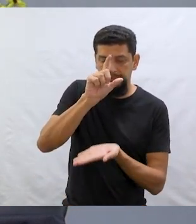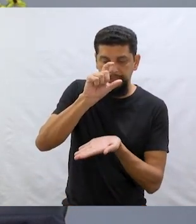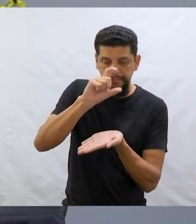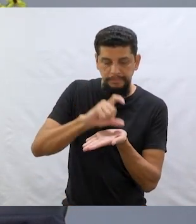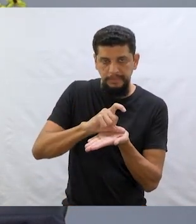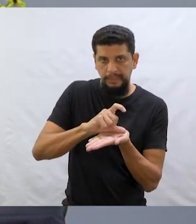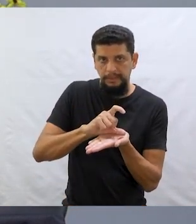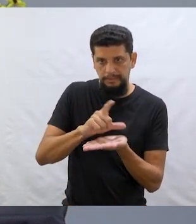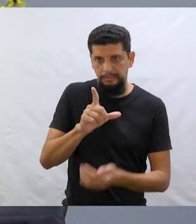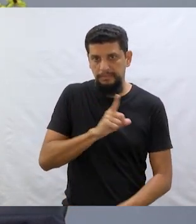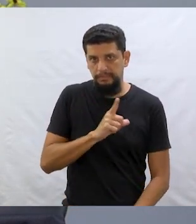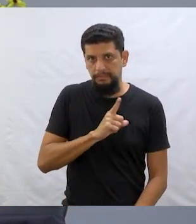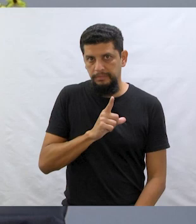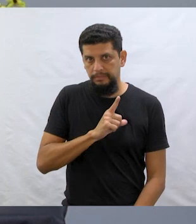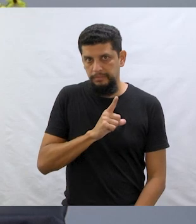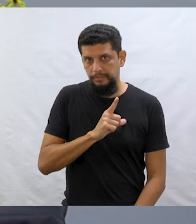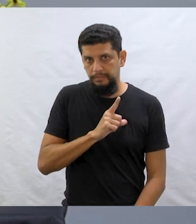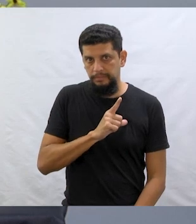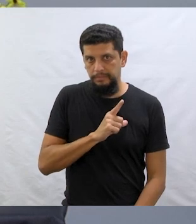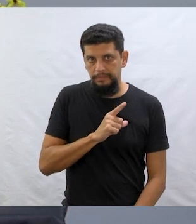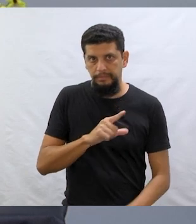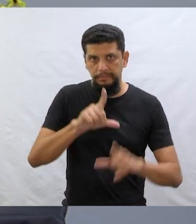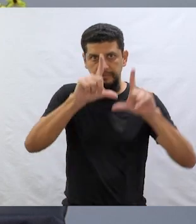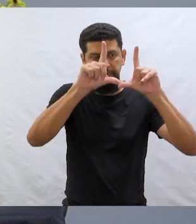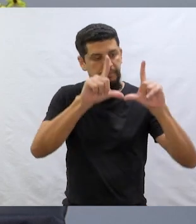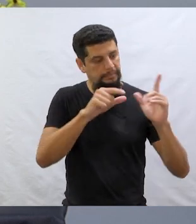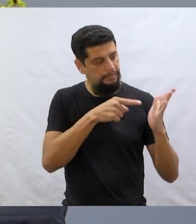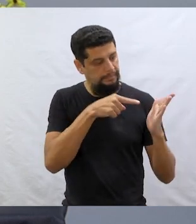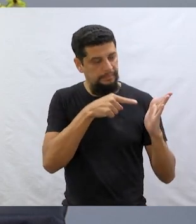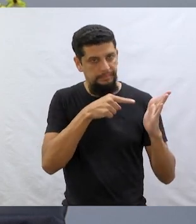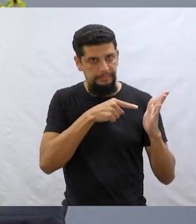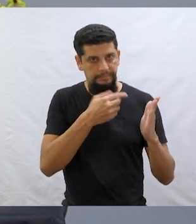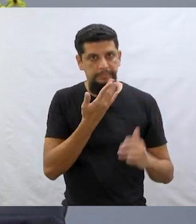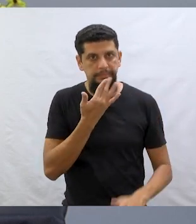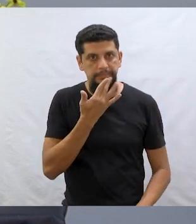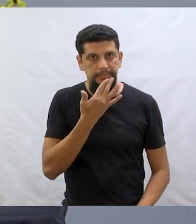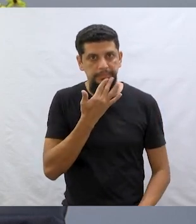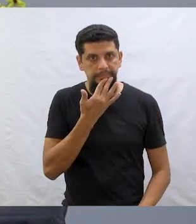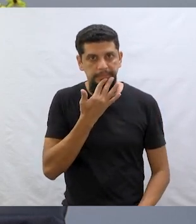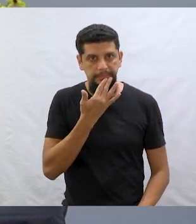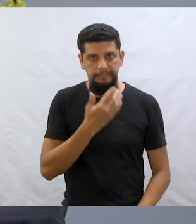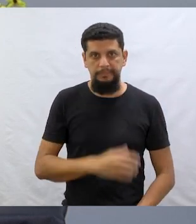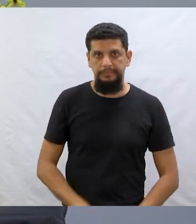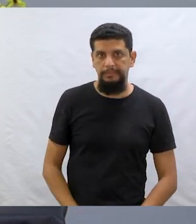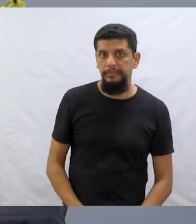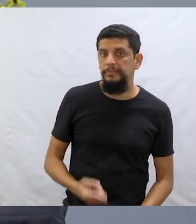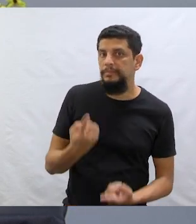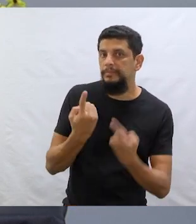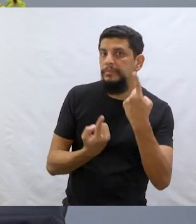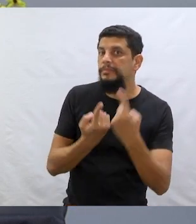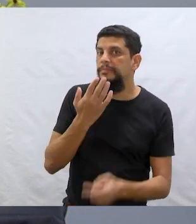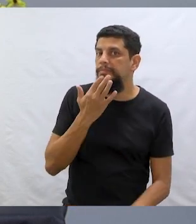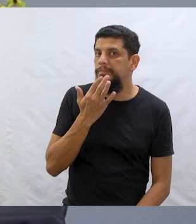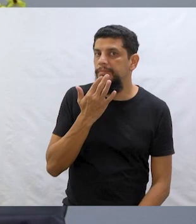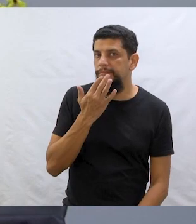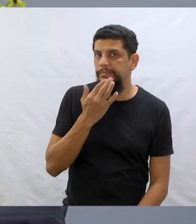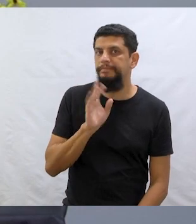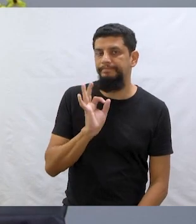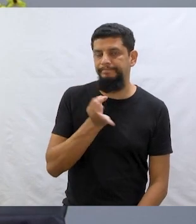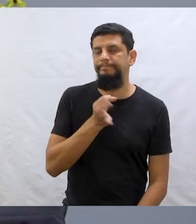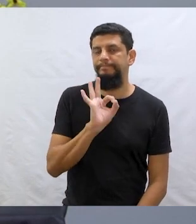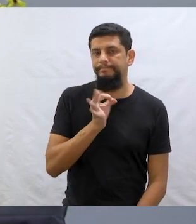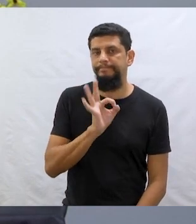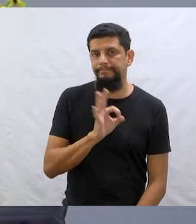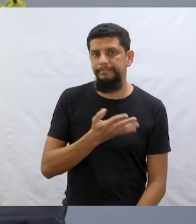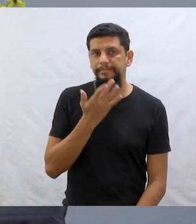agora nós estamos aqui com o pintinho na tela, com o jogo das cores. Que cor que é? A